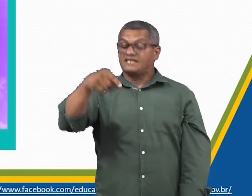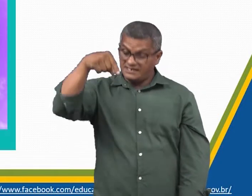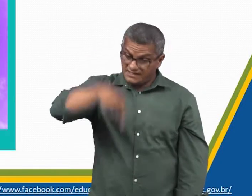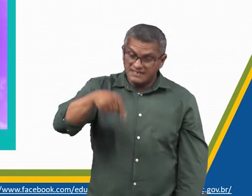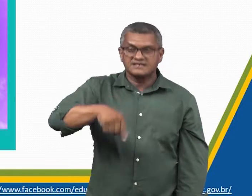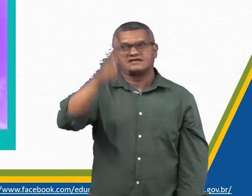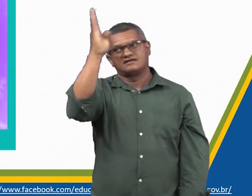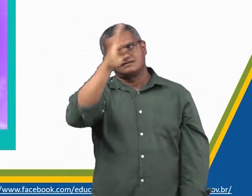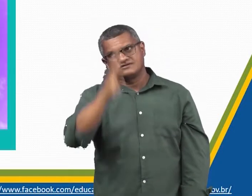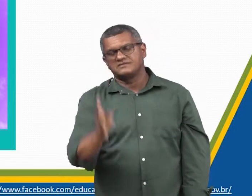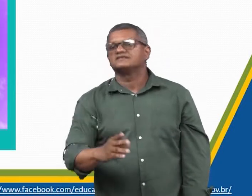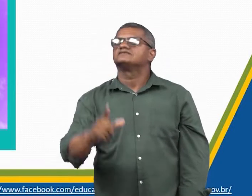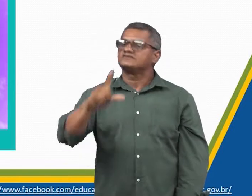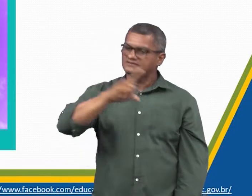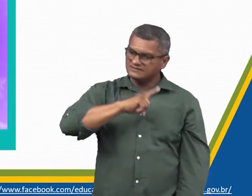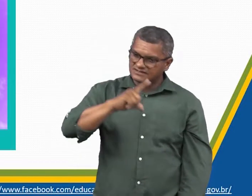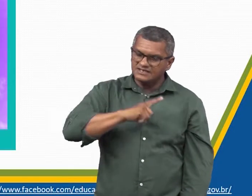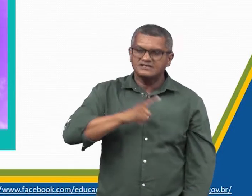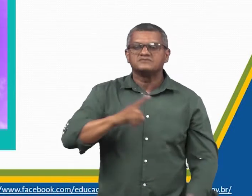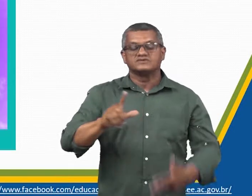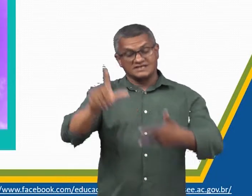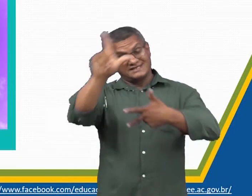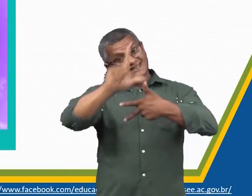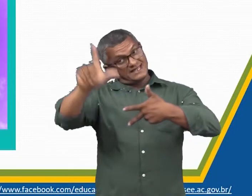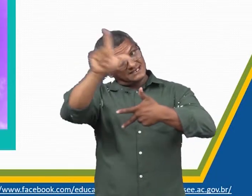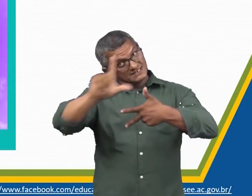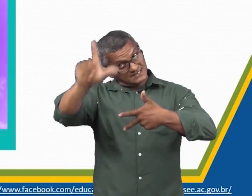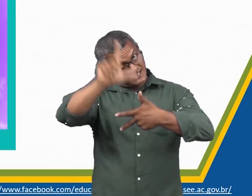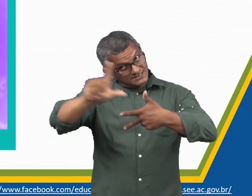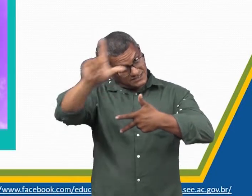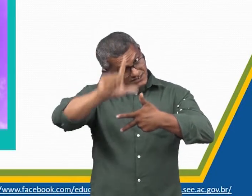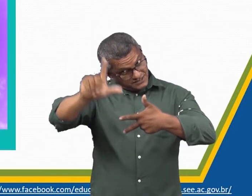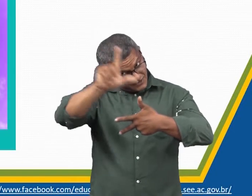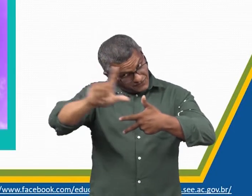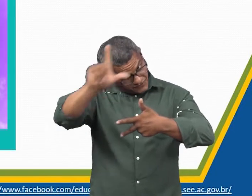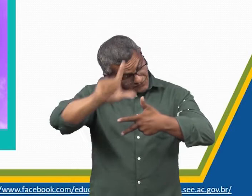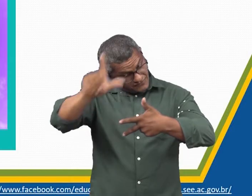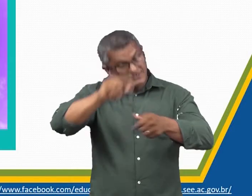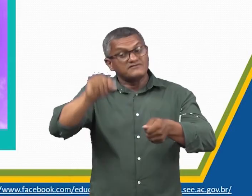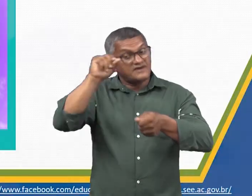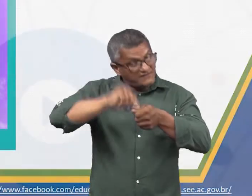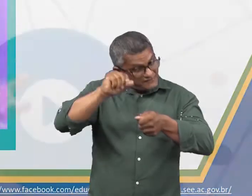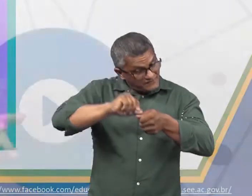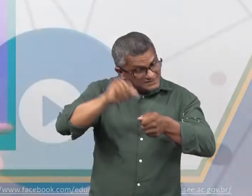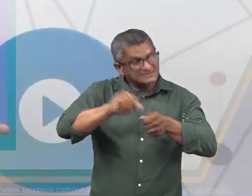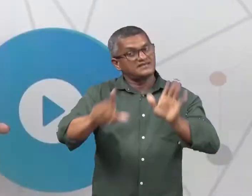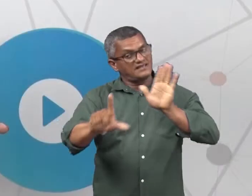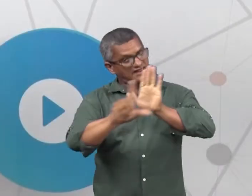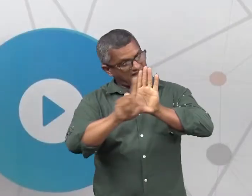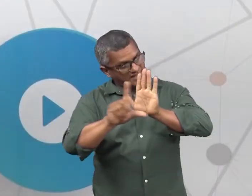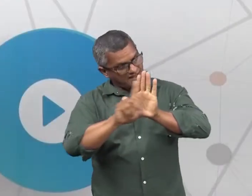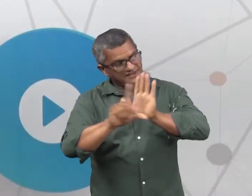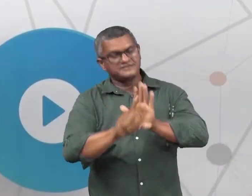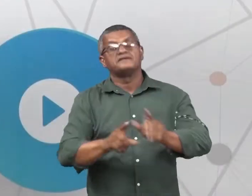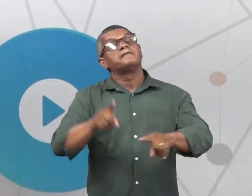funciona essa democracia semi-indireta? Existe o poder legislativo, que vai elaborar as